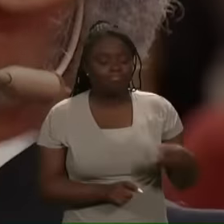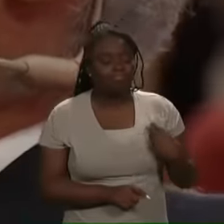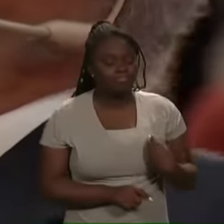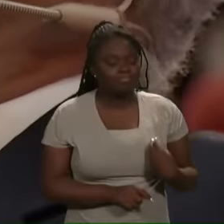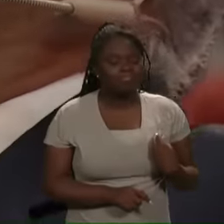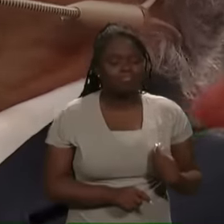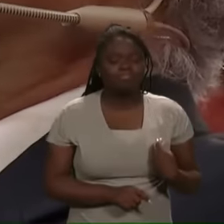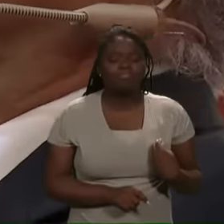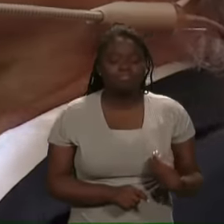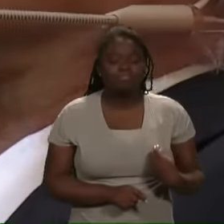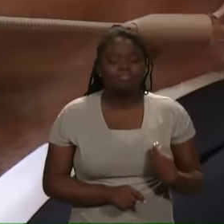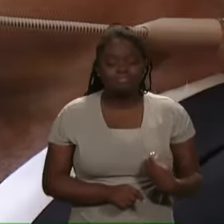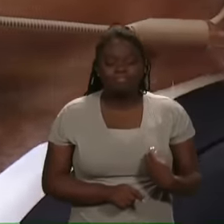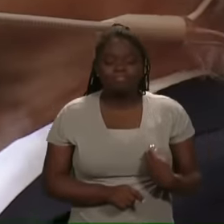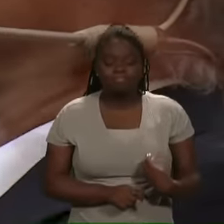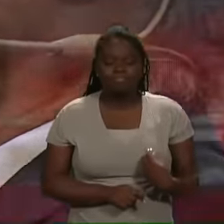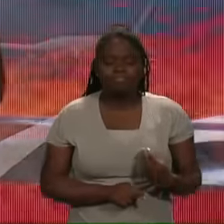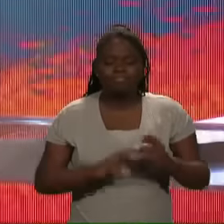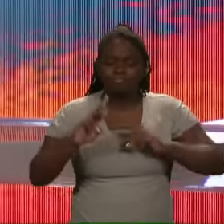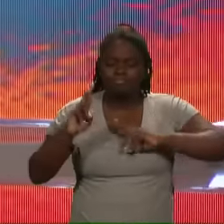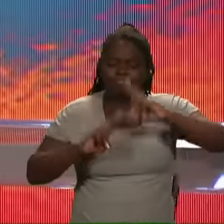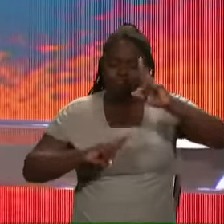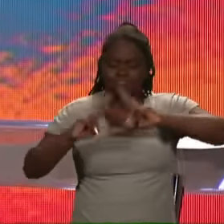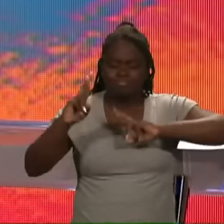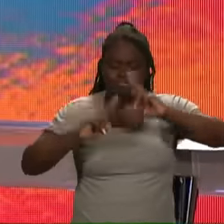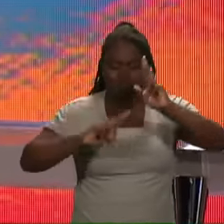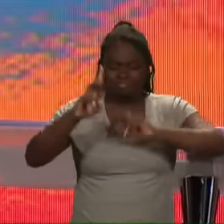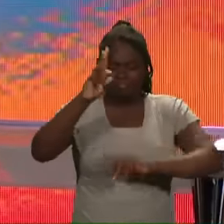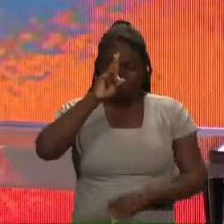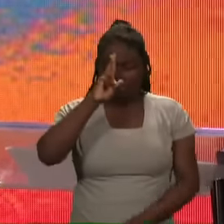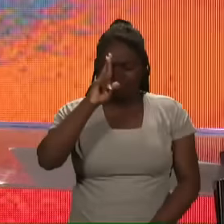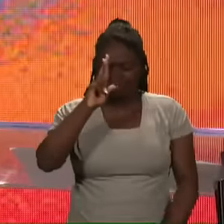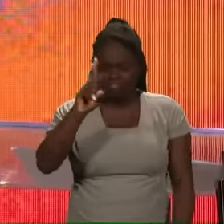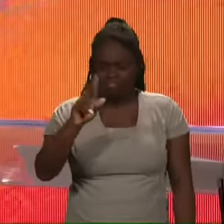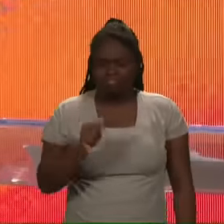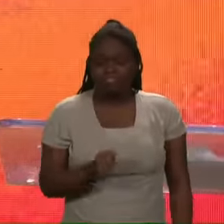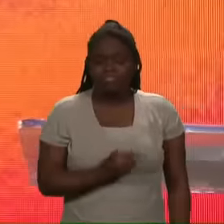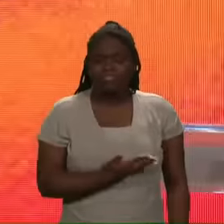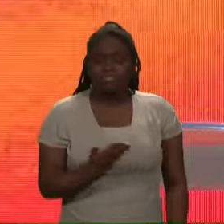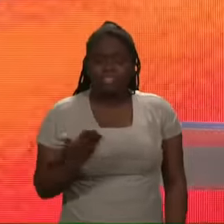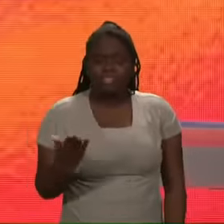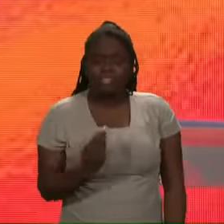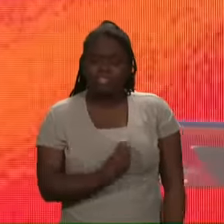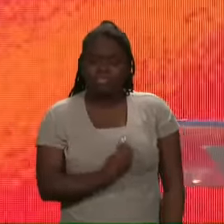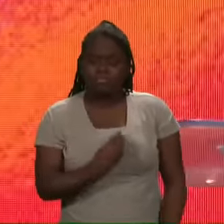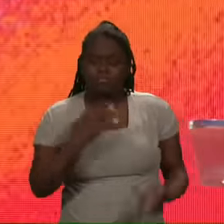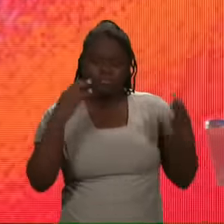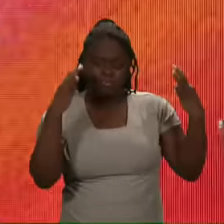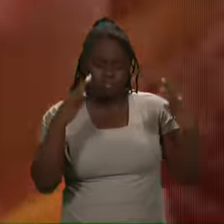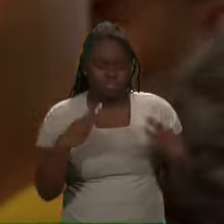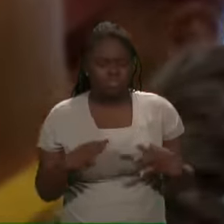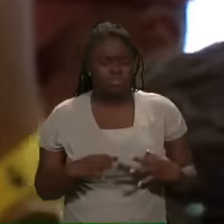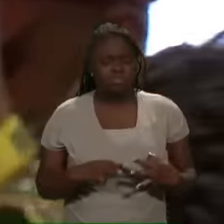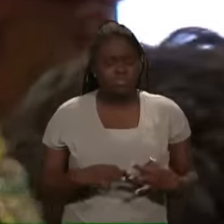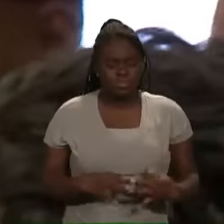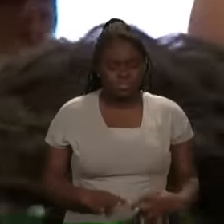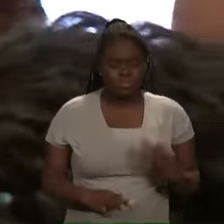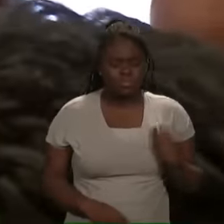em plenitude a comunhão contigo, que estão vivendo a certeza da vida